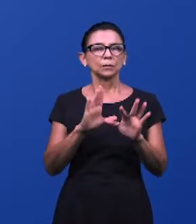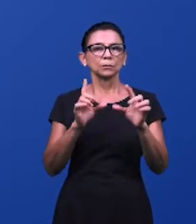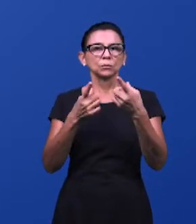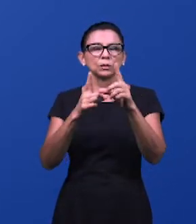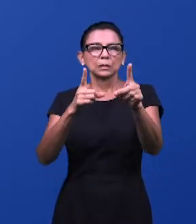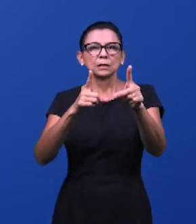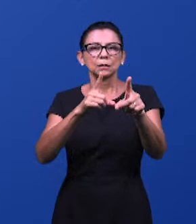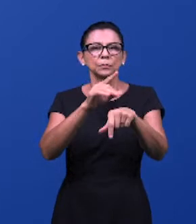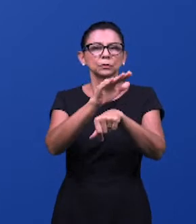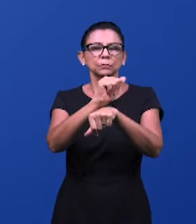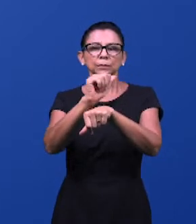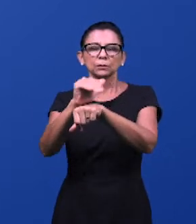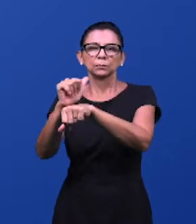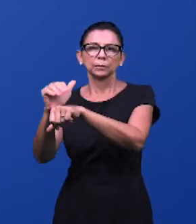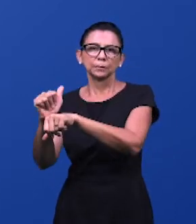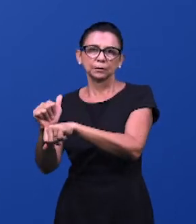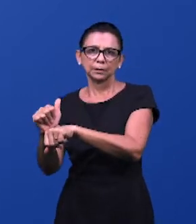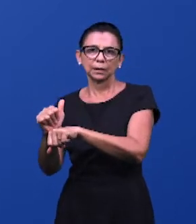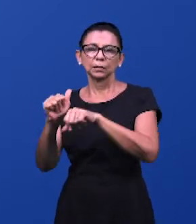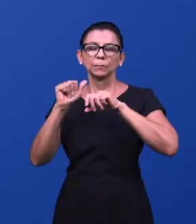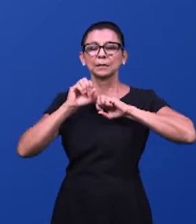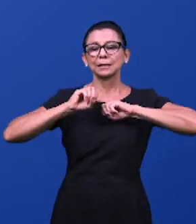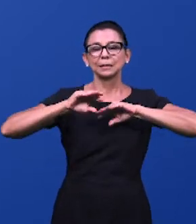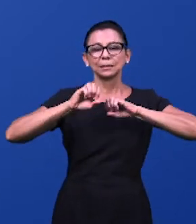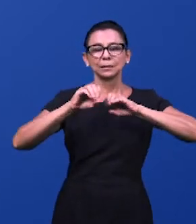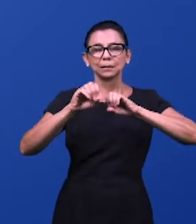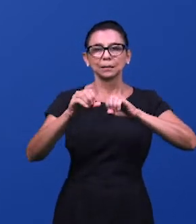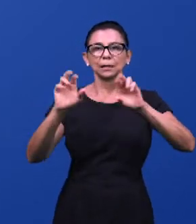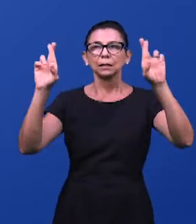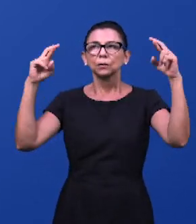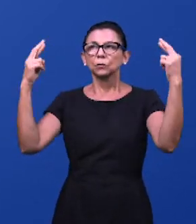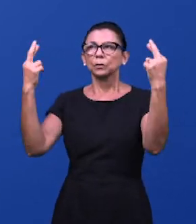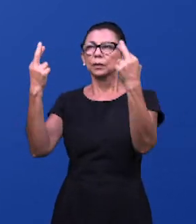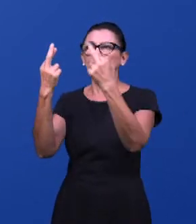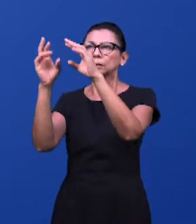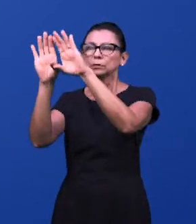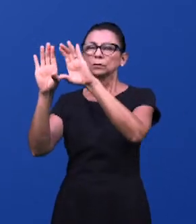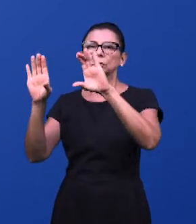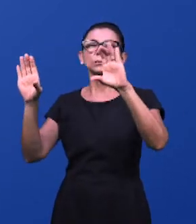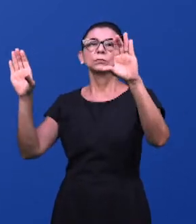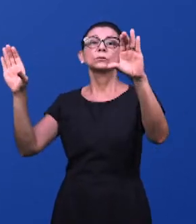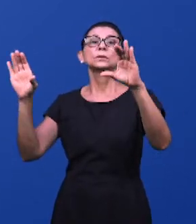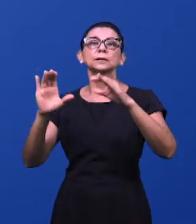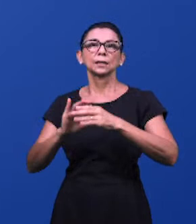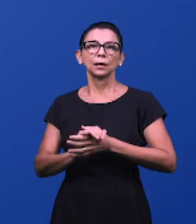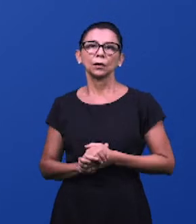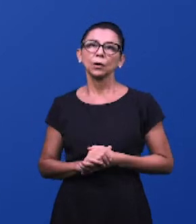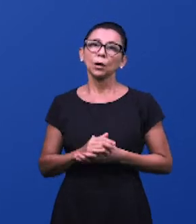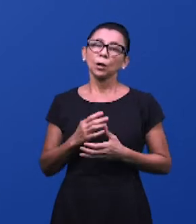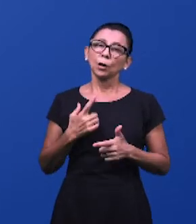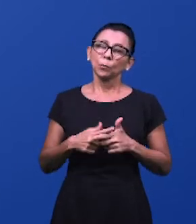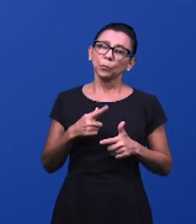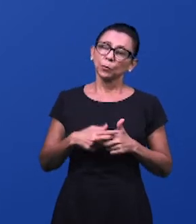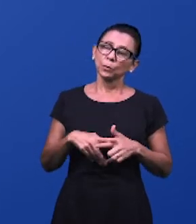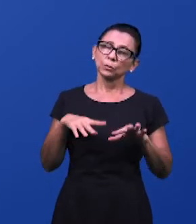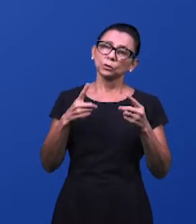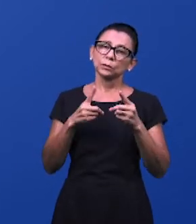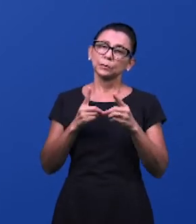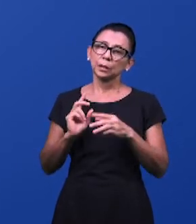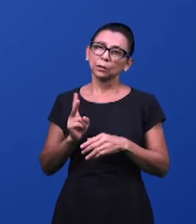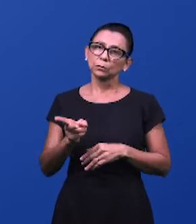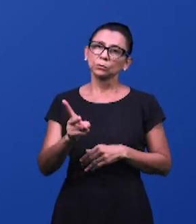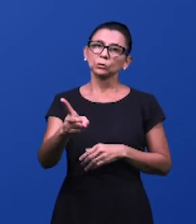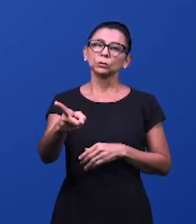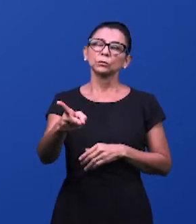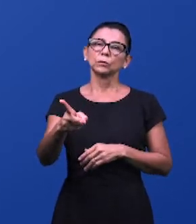eles o ensino acerca do reino dos céus, porque eles seriam ali os seus discípulos, que eles teriam continuidade à obra